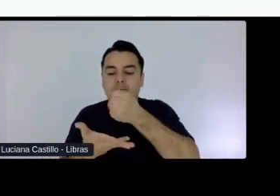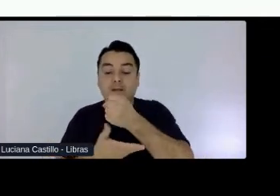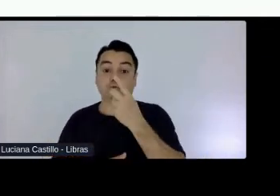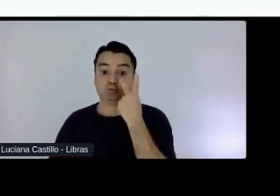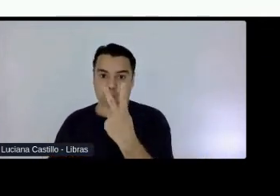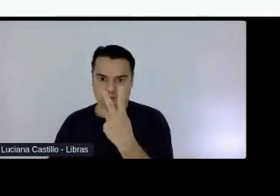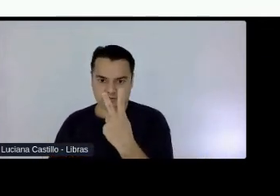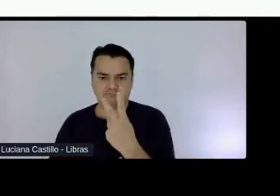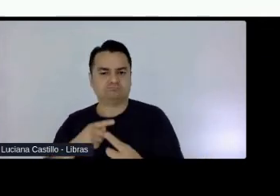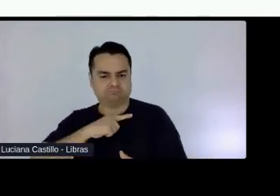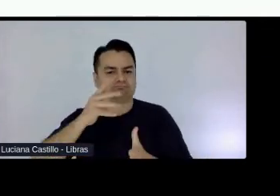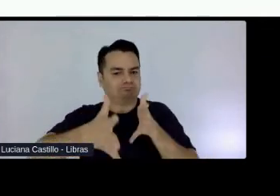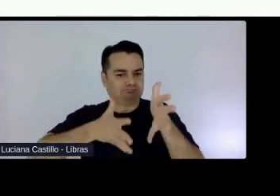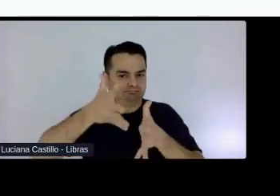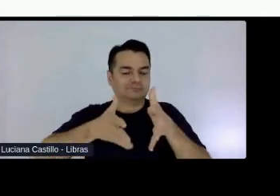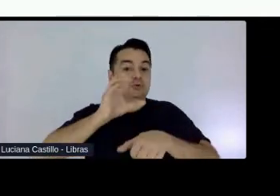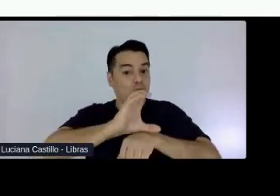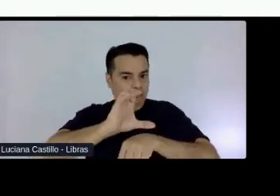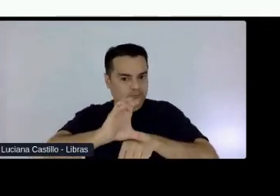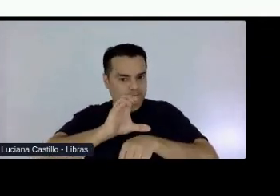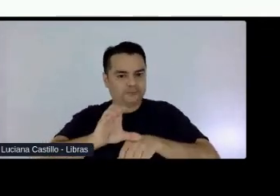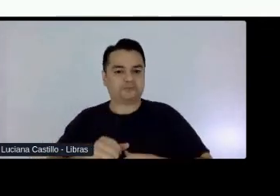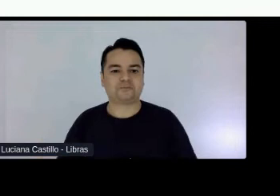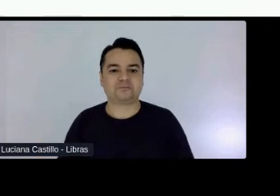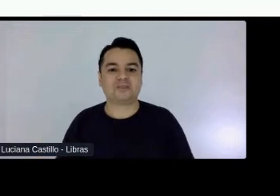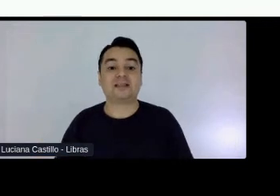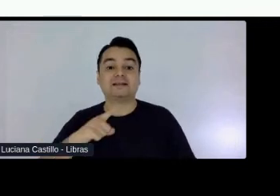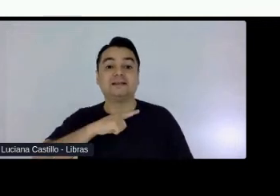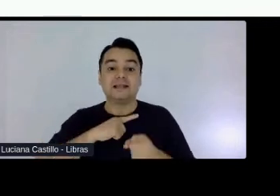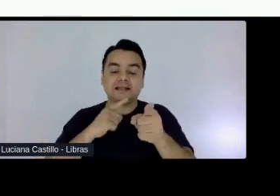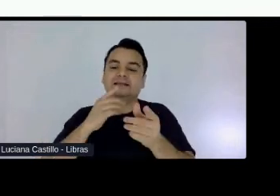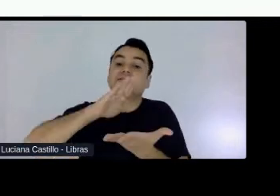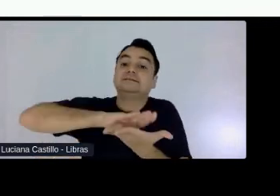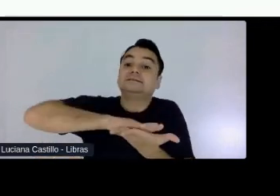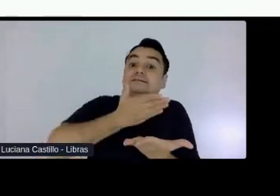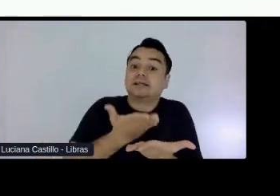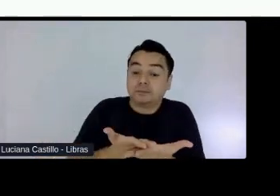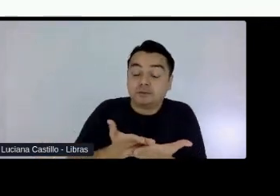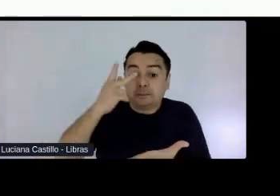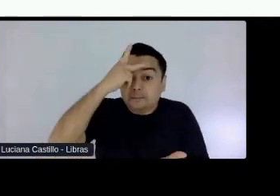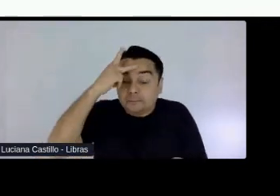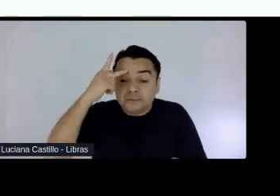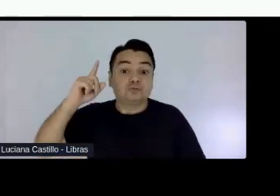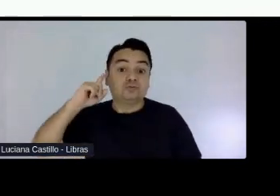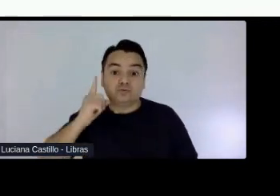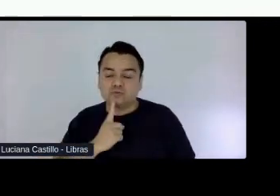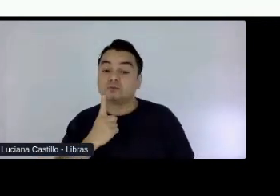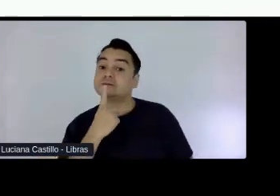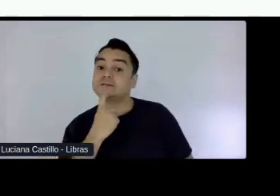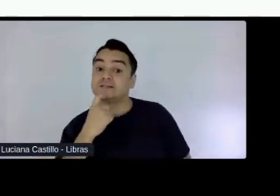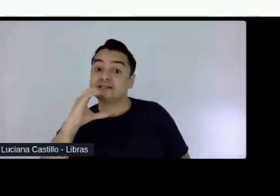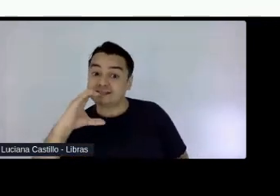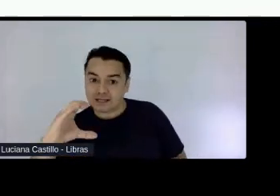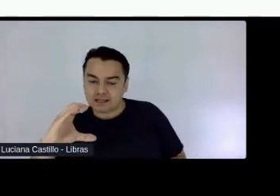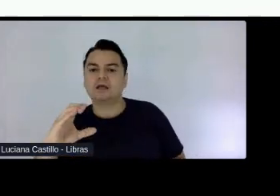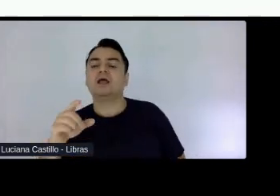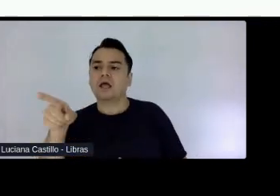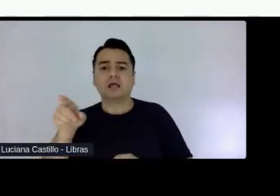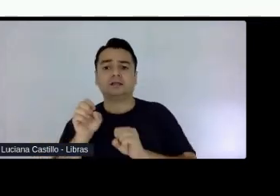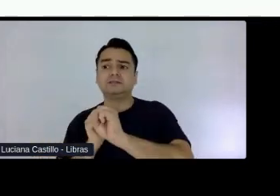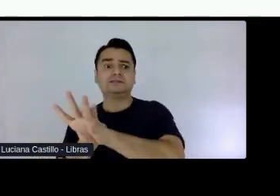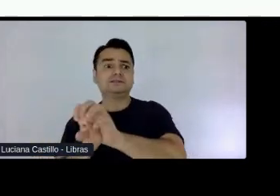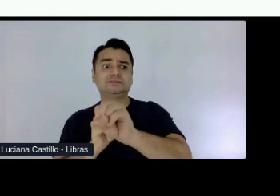né? Que junto com os nossos intérpretes, as pessoas surdas da CIT estão ensinando